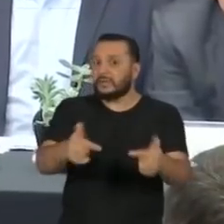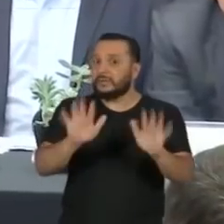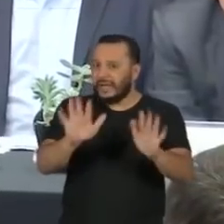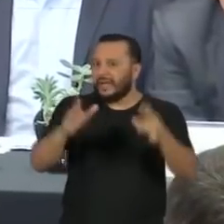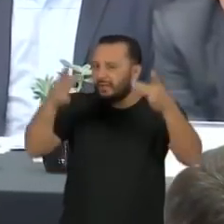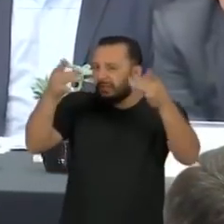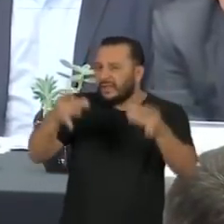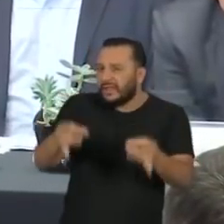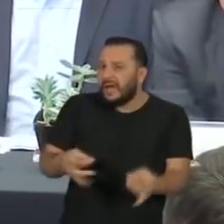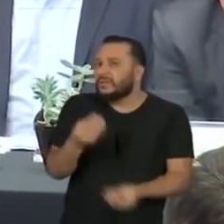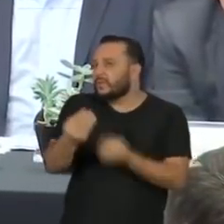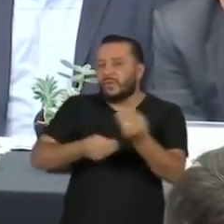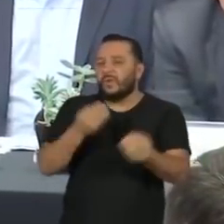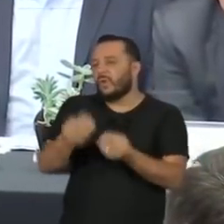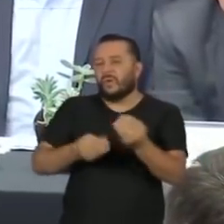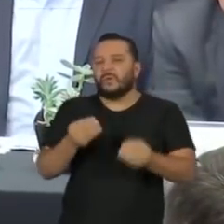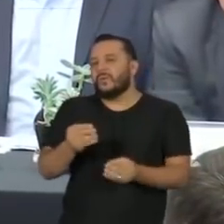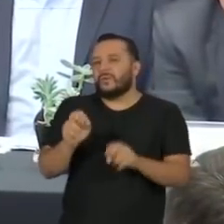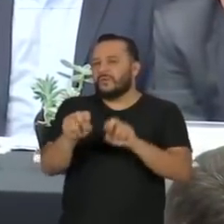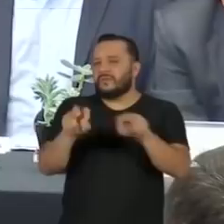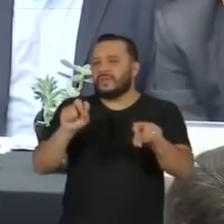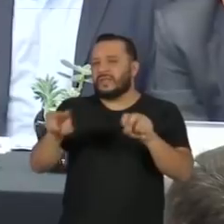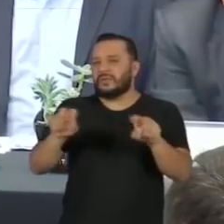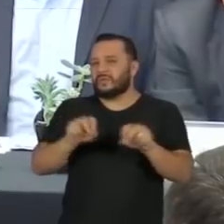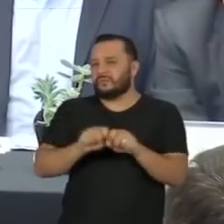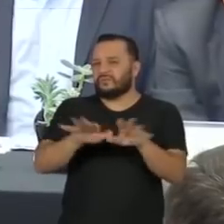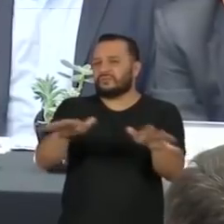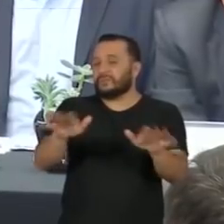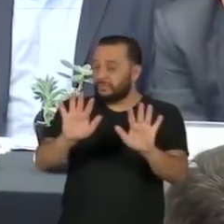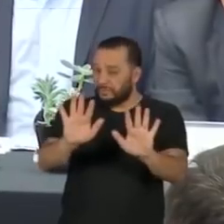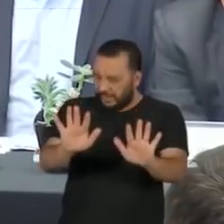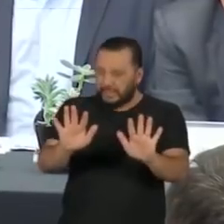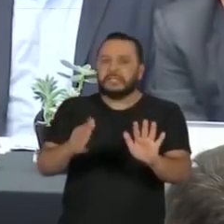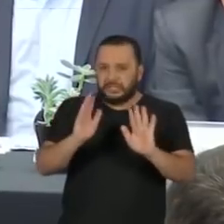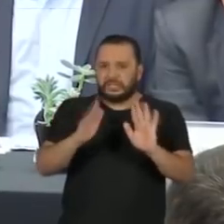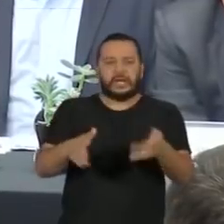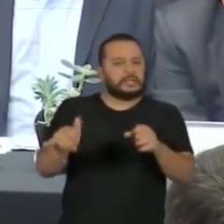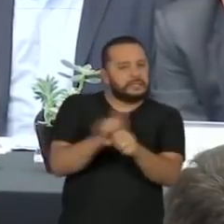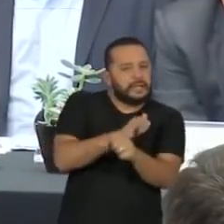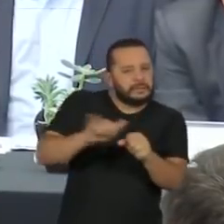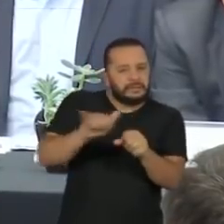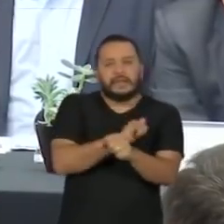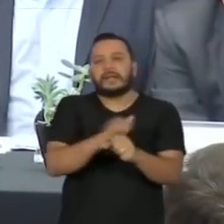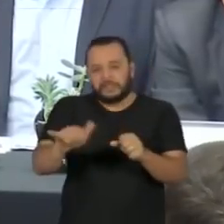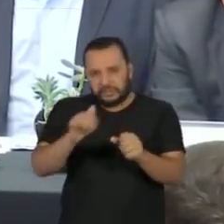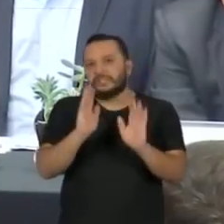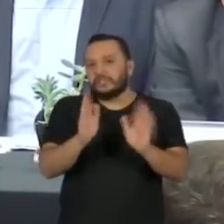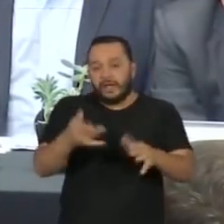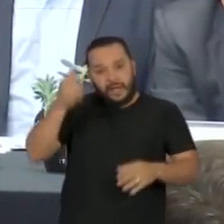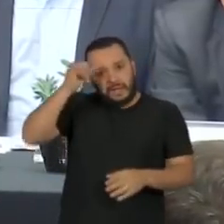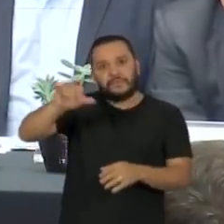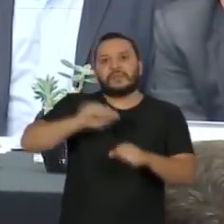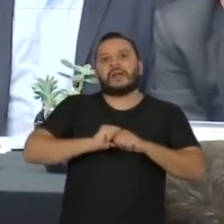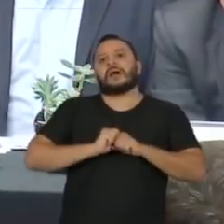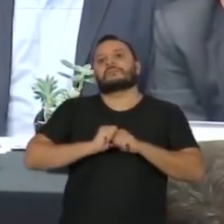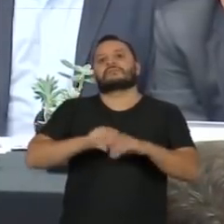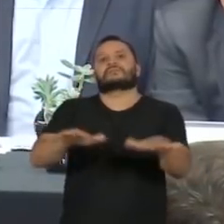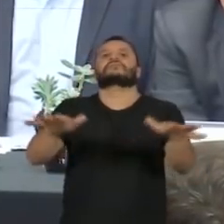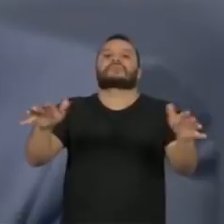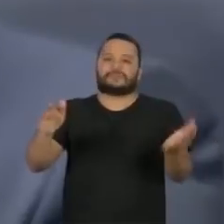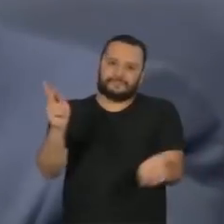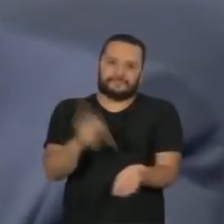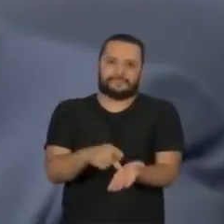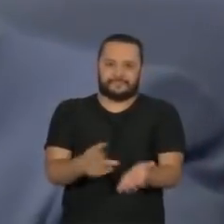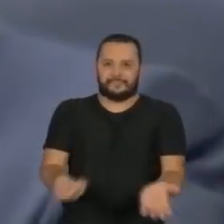detalhes de como esse coronavírus age, a princípio é suficiente para evitar qualquer proliferação, caso haja casos